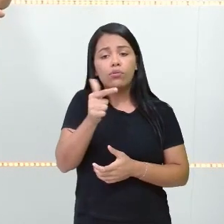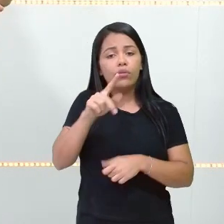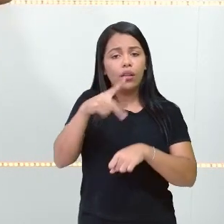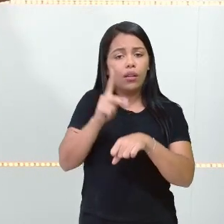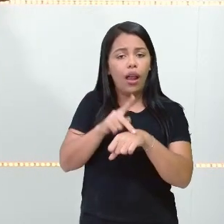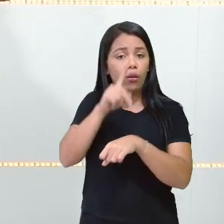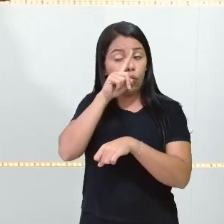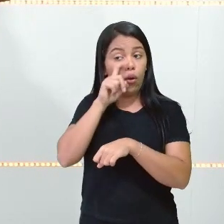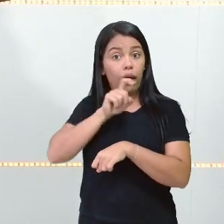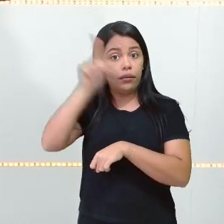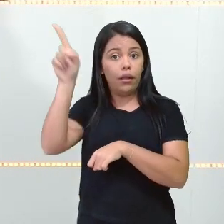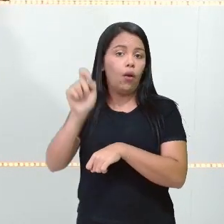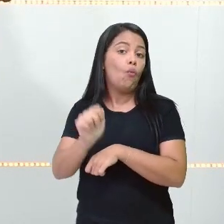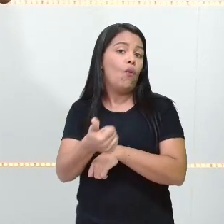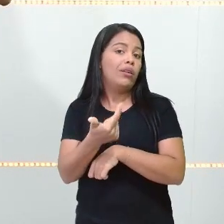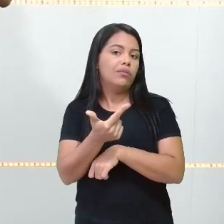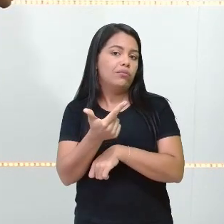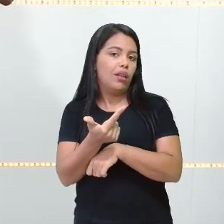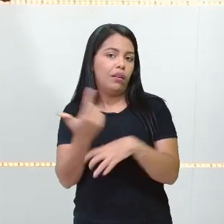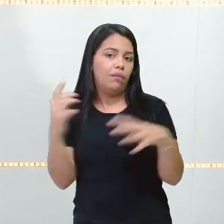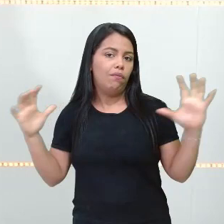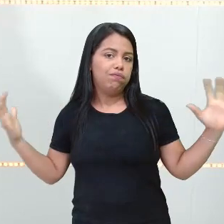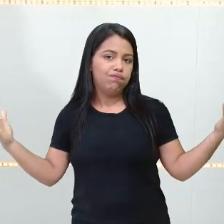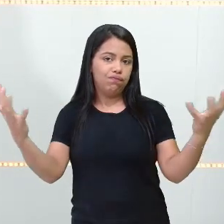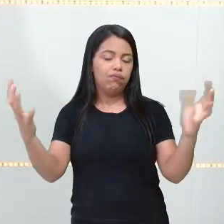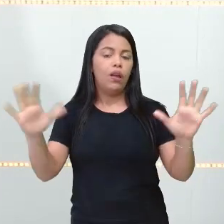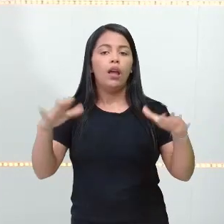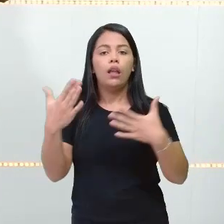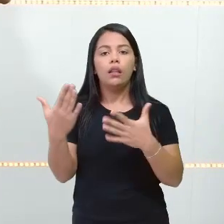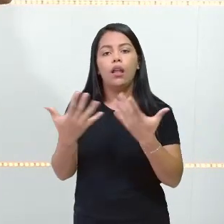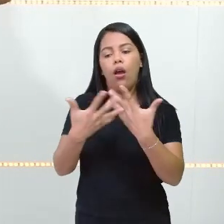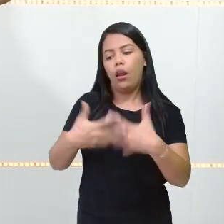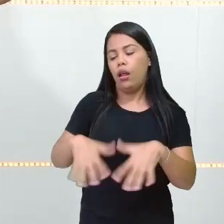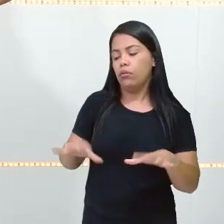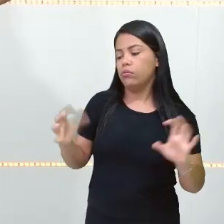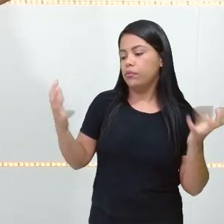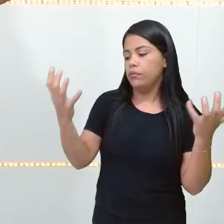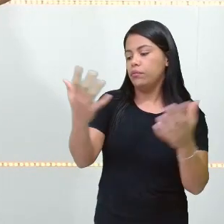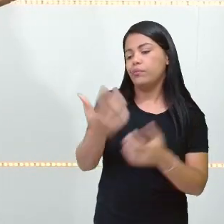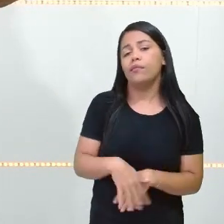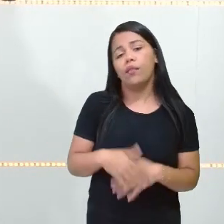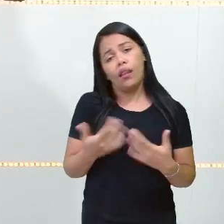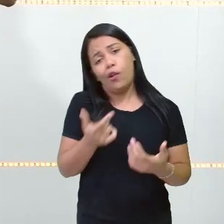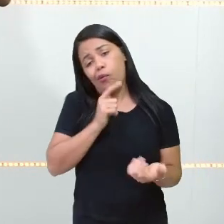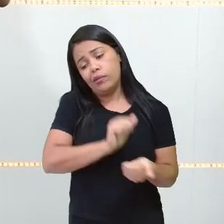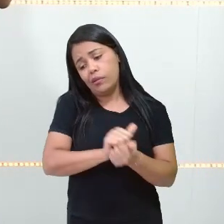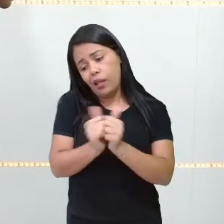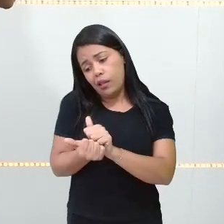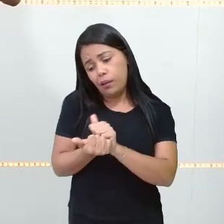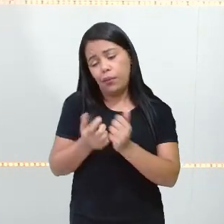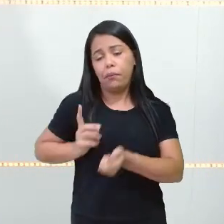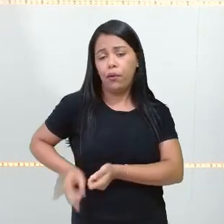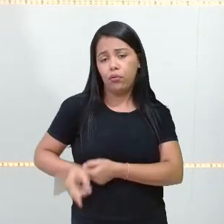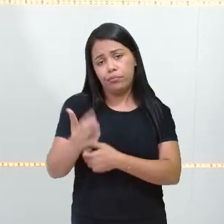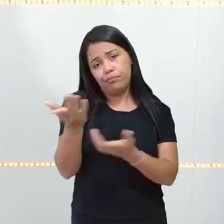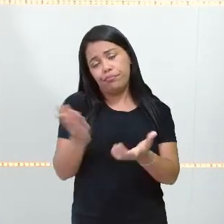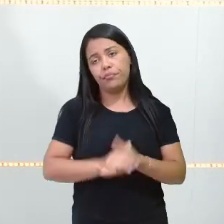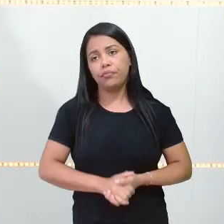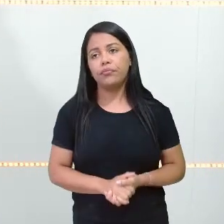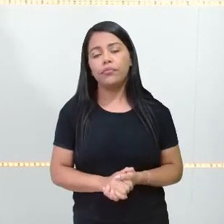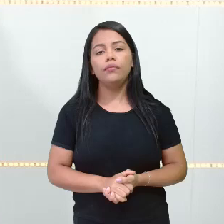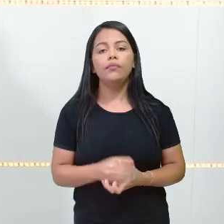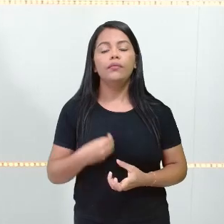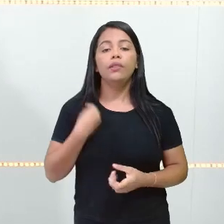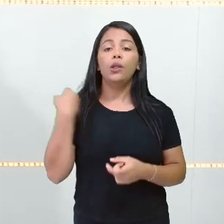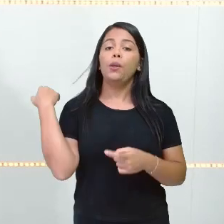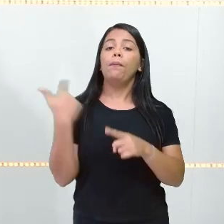florestas, mas aí a natureza também dá um jeito de se virar, de permanecer viva. Porque, apesar